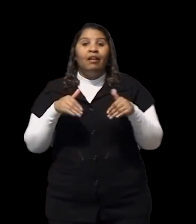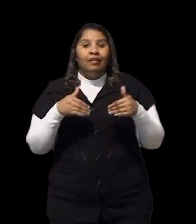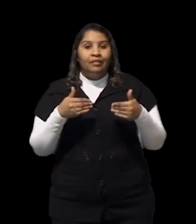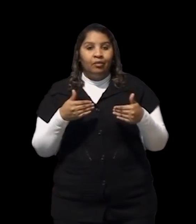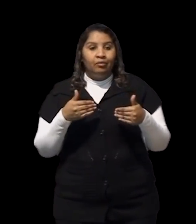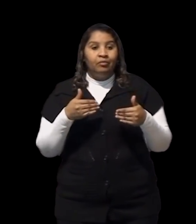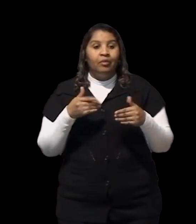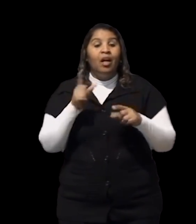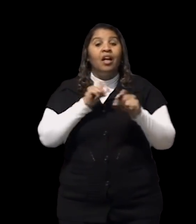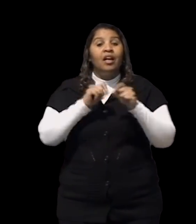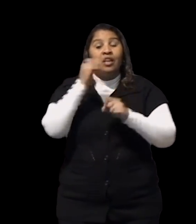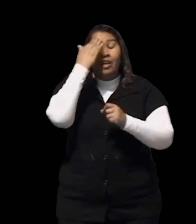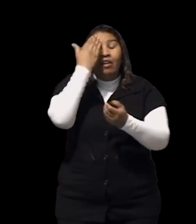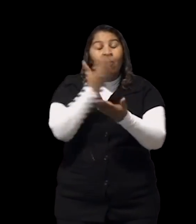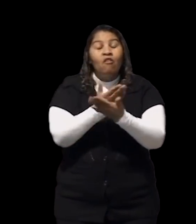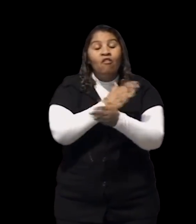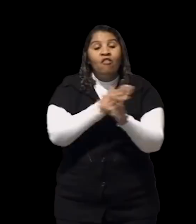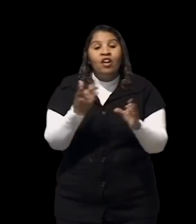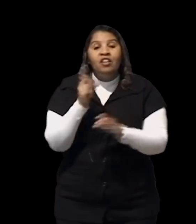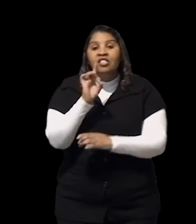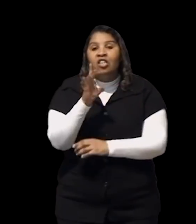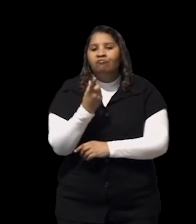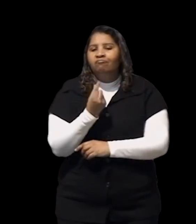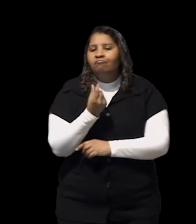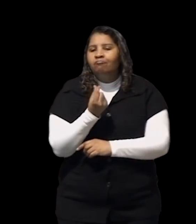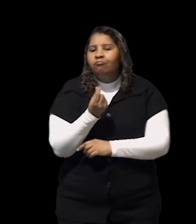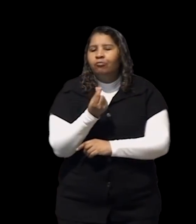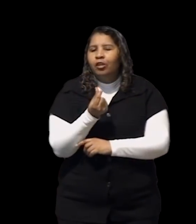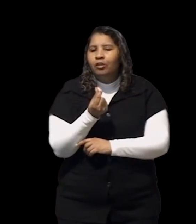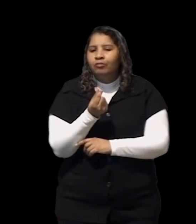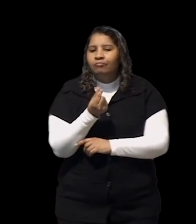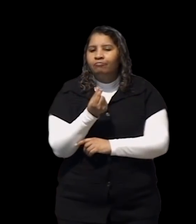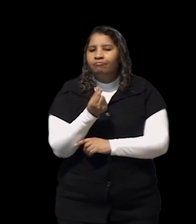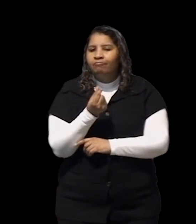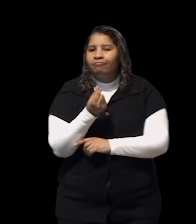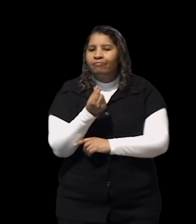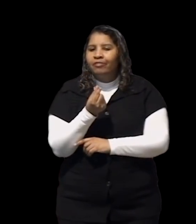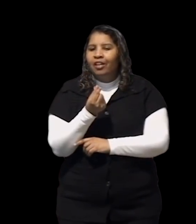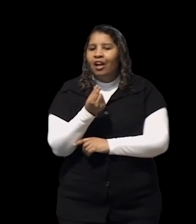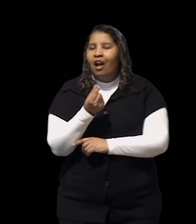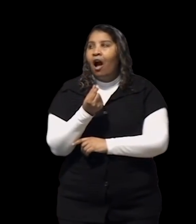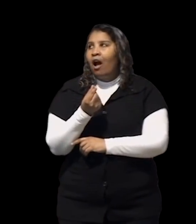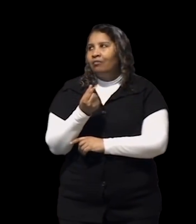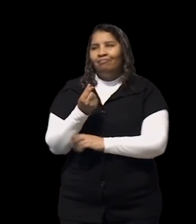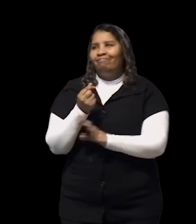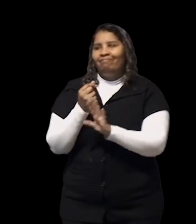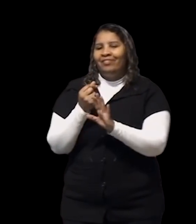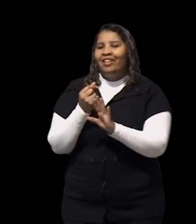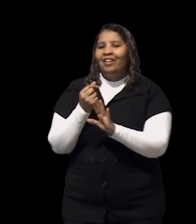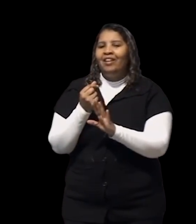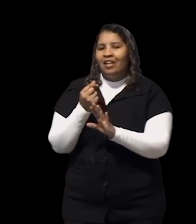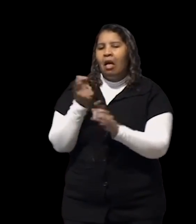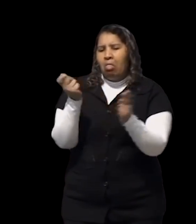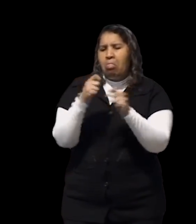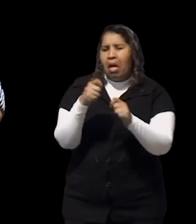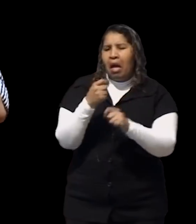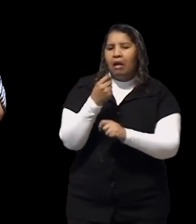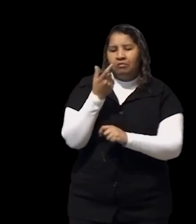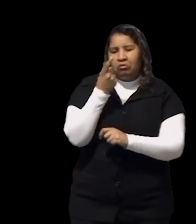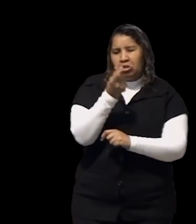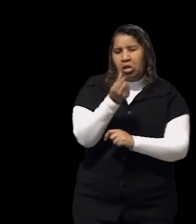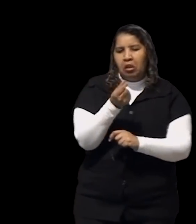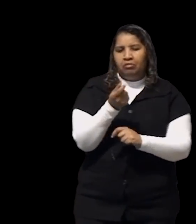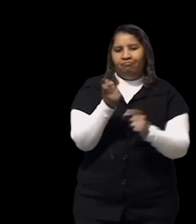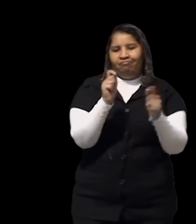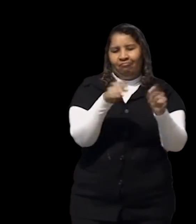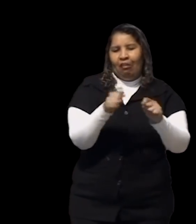que Nem só de pão vive o homem mas de toda palavra que sai da boca de Deus quando a Bíblia fala